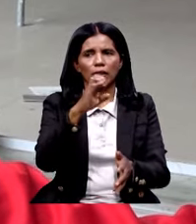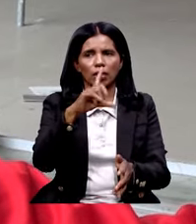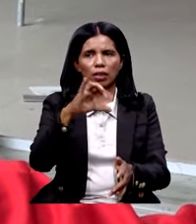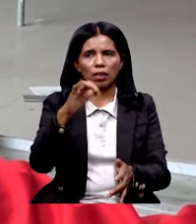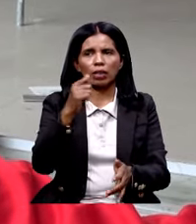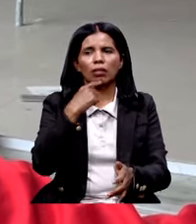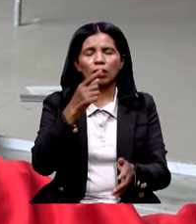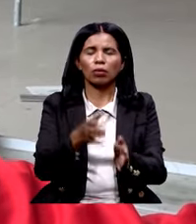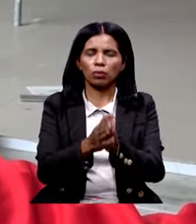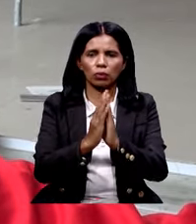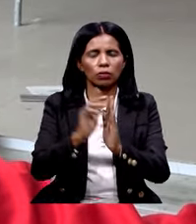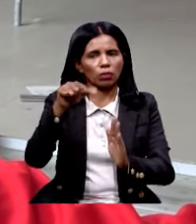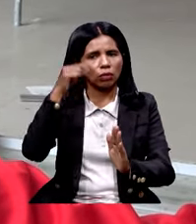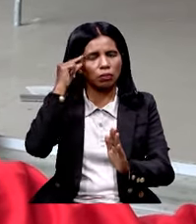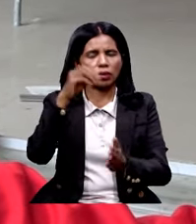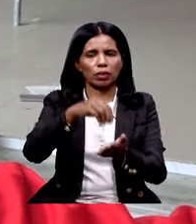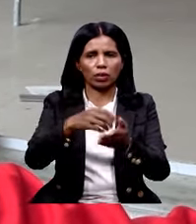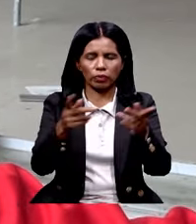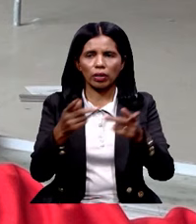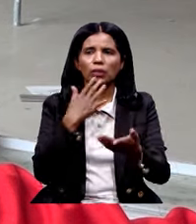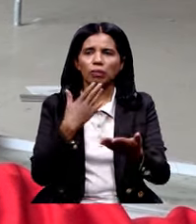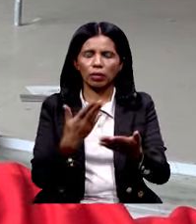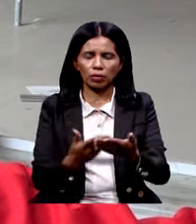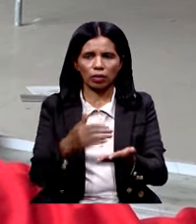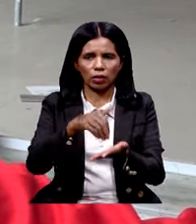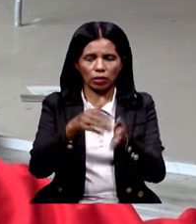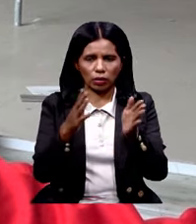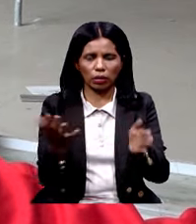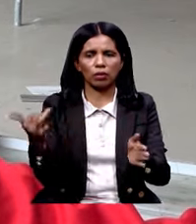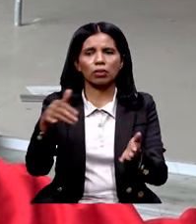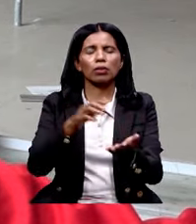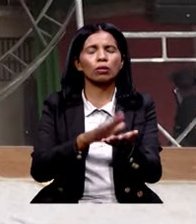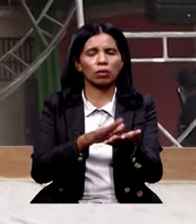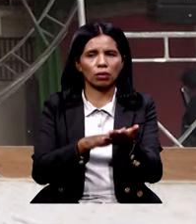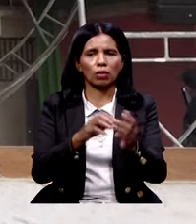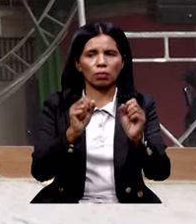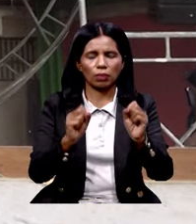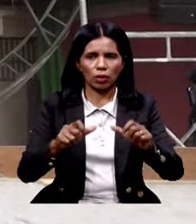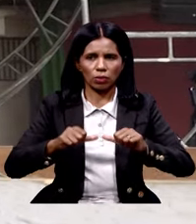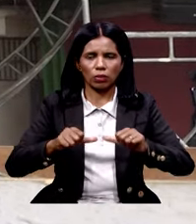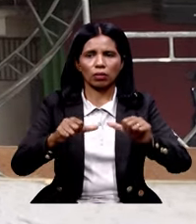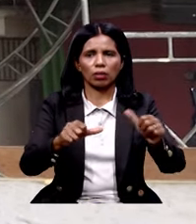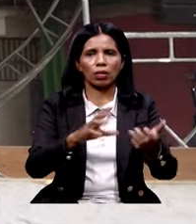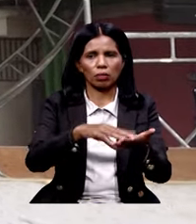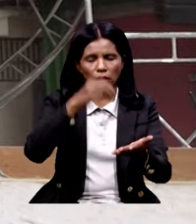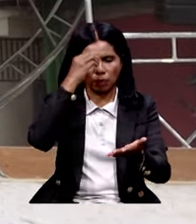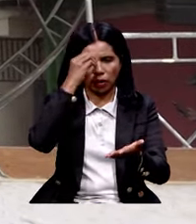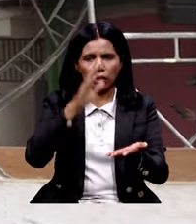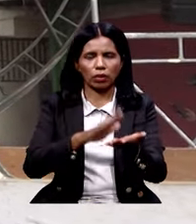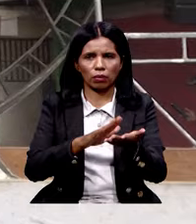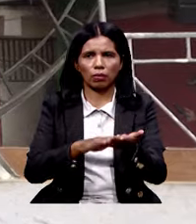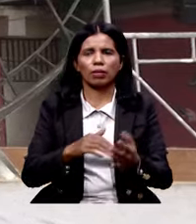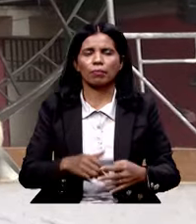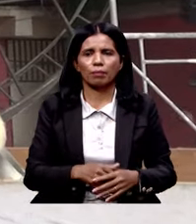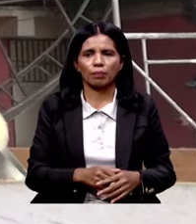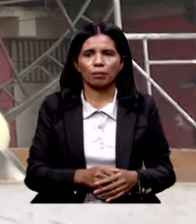Pinto, Rússia Governo, atu cria condição dia, no estudante Sira, Rússia Escola refere, bele continua o processo de aprendizagem.